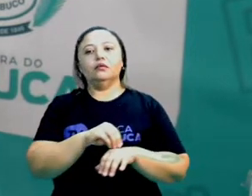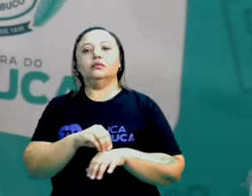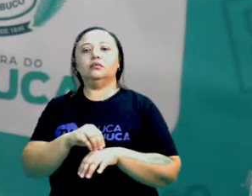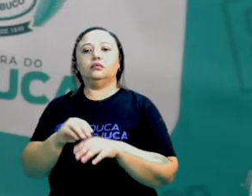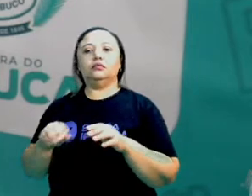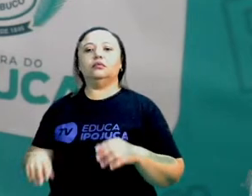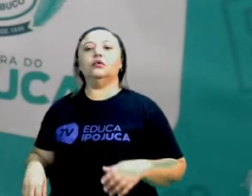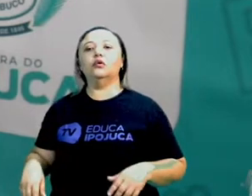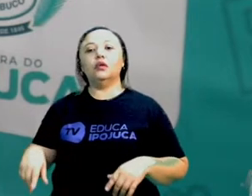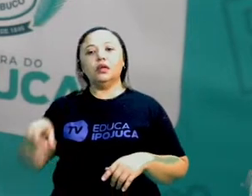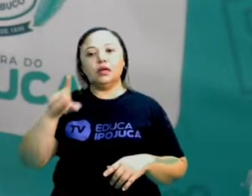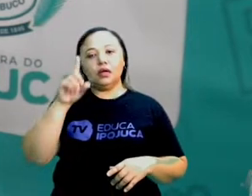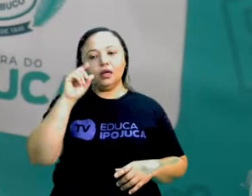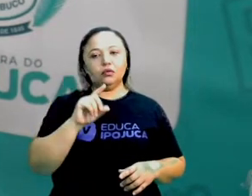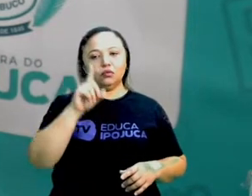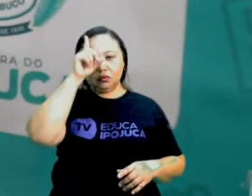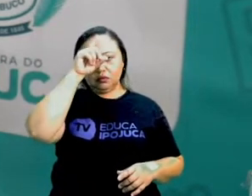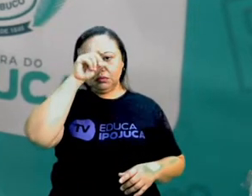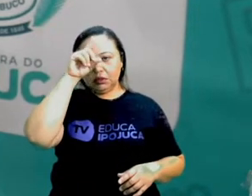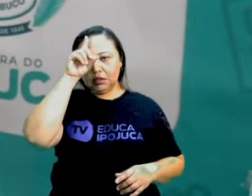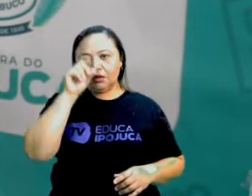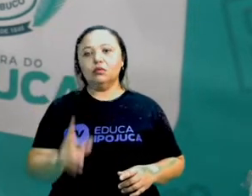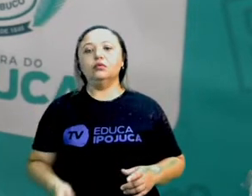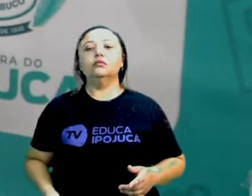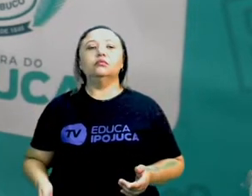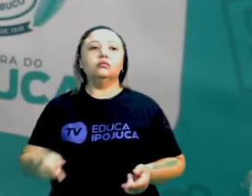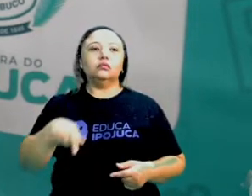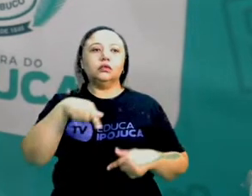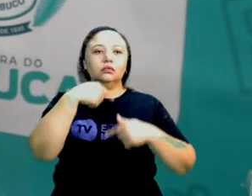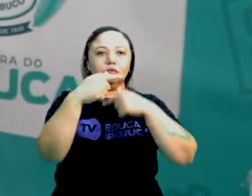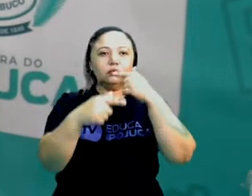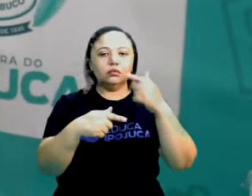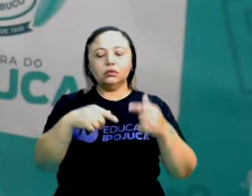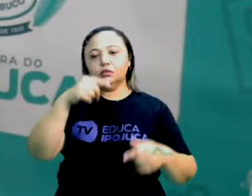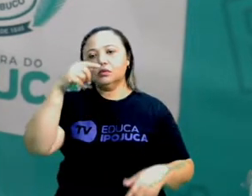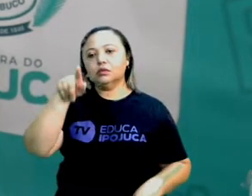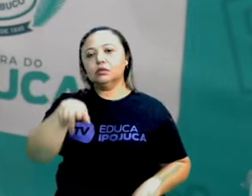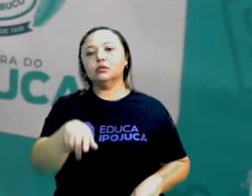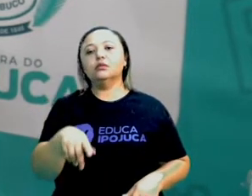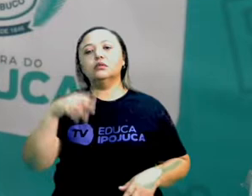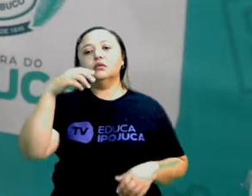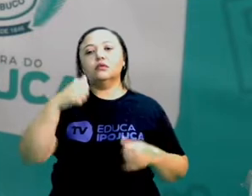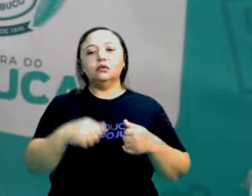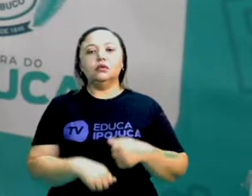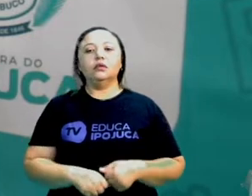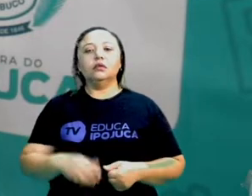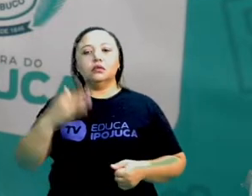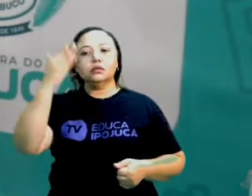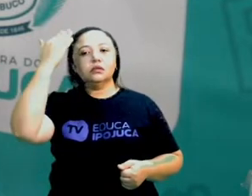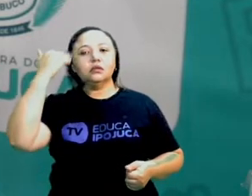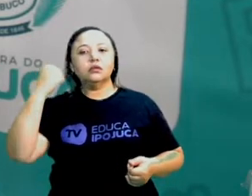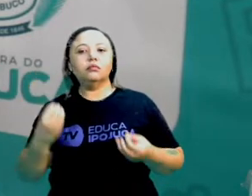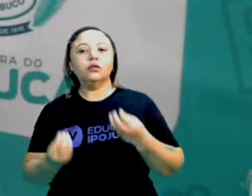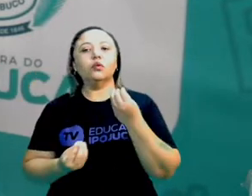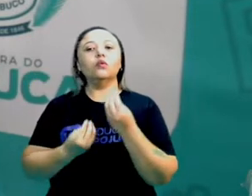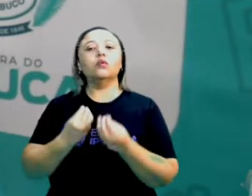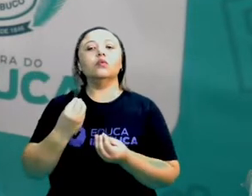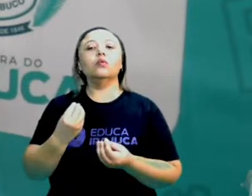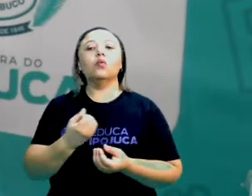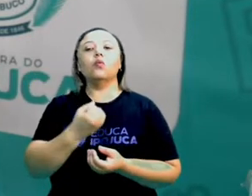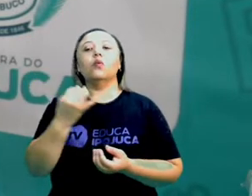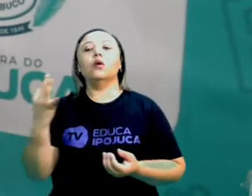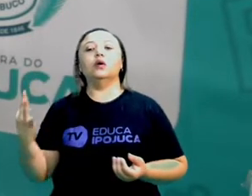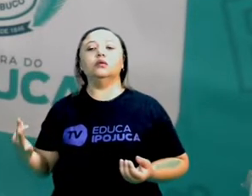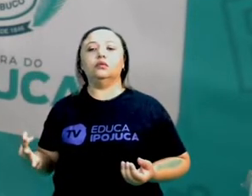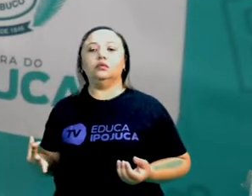as pessoas que vão tomando. E aí você vai sabendo quantas pessoas já tomaram, quantas pessoas precisam tomar,